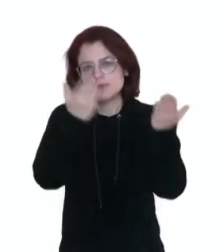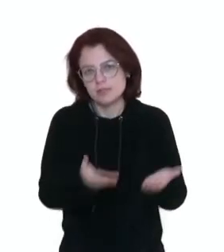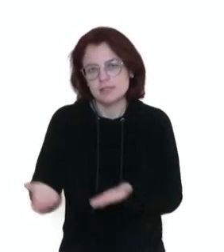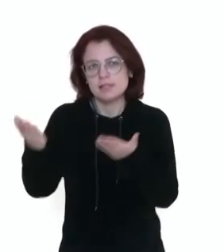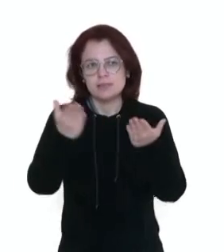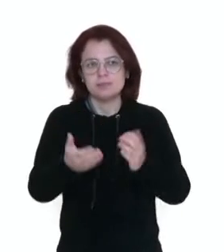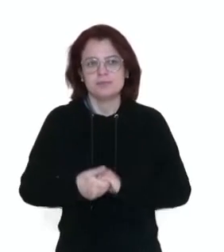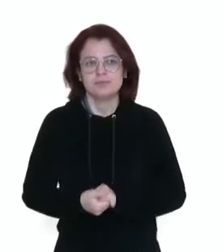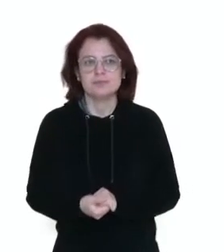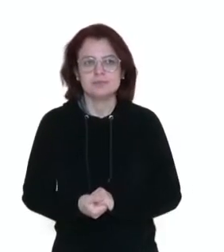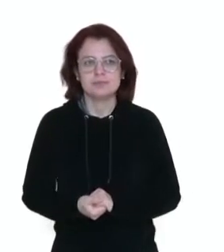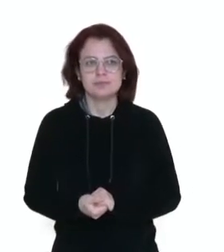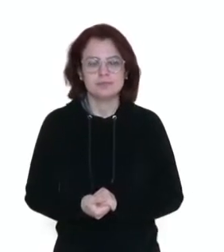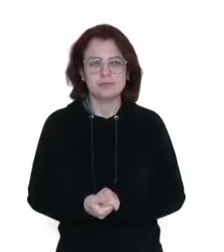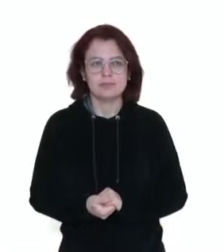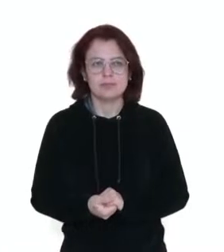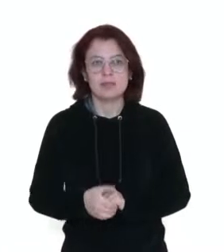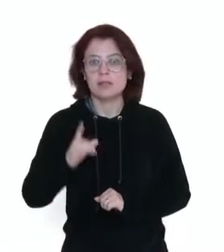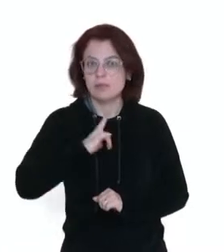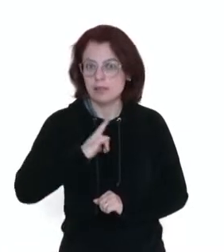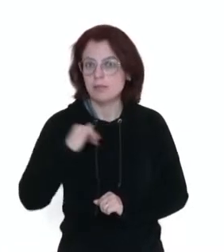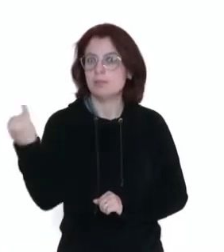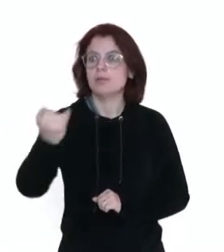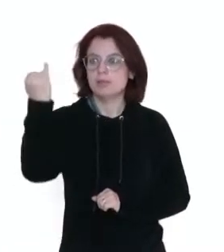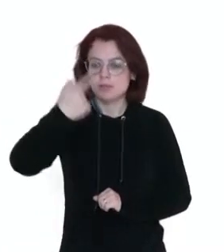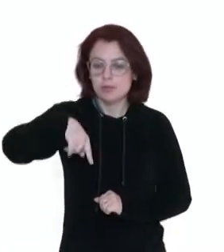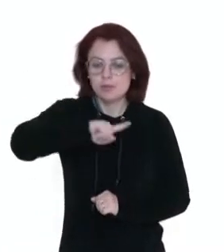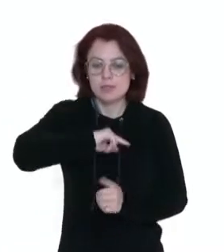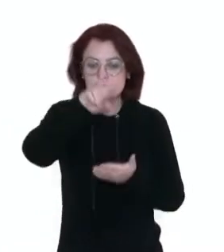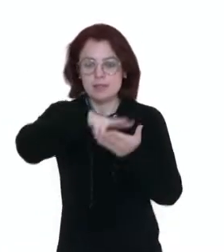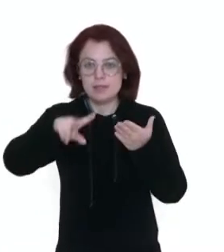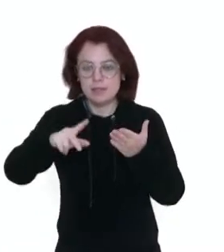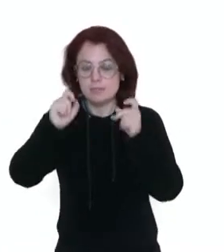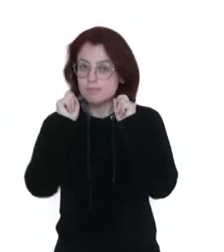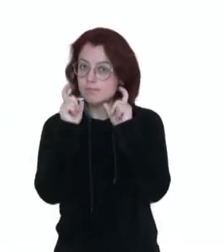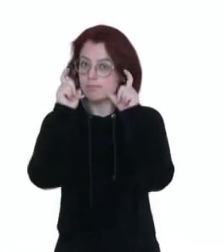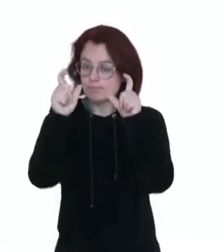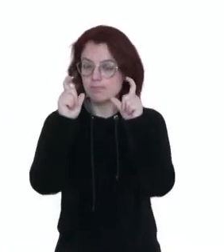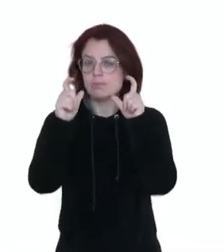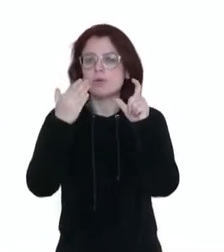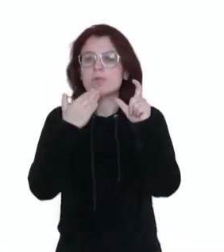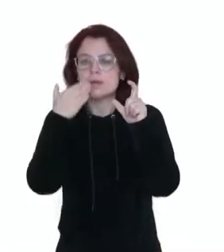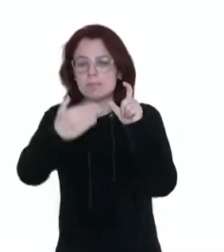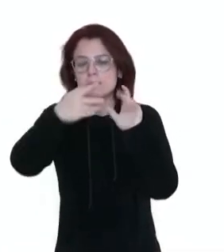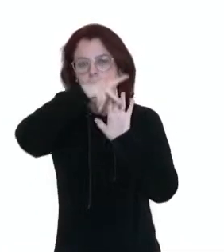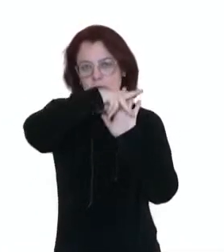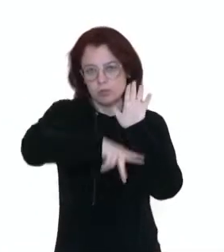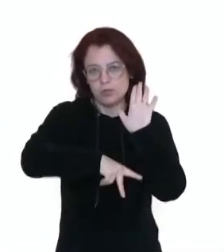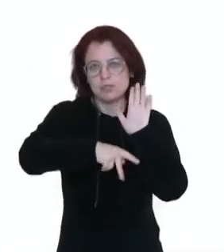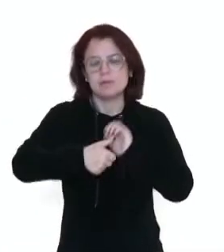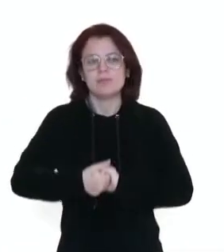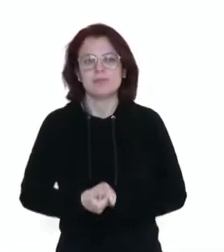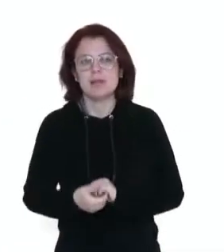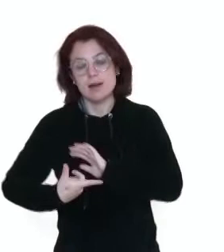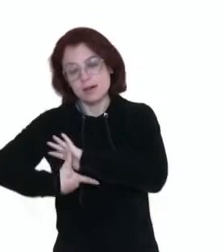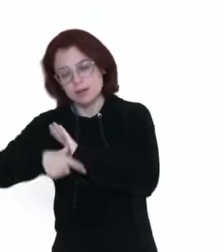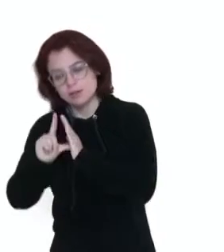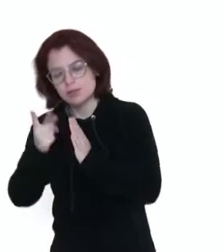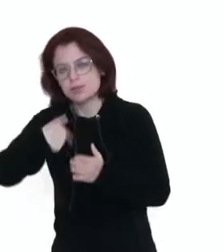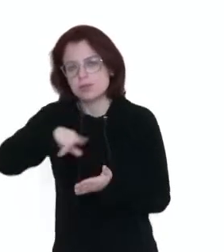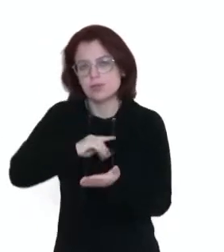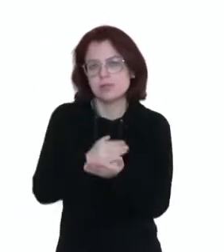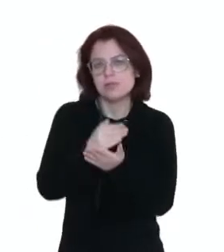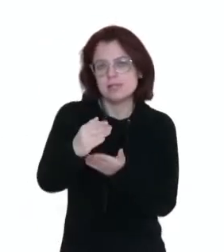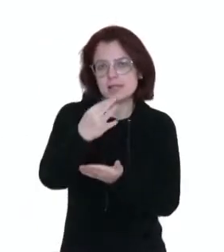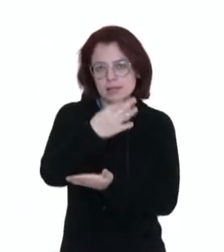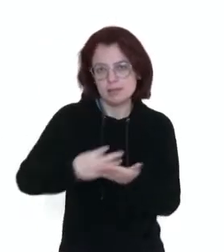de vocês, ok? Então é importante ler atentamente o enunciado da proposta de produção textual antes de começar seu